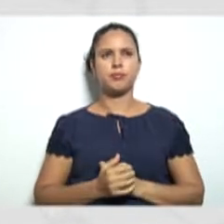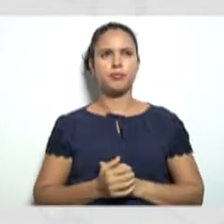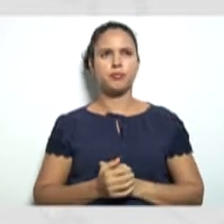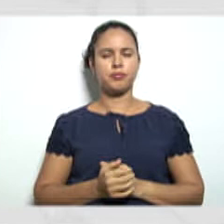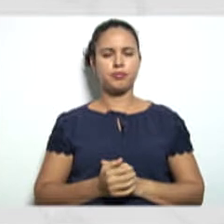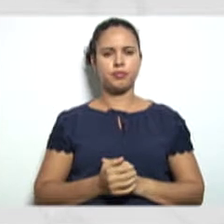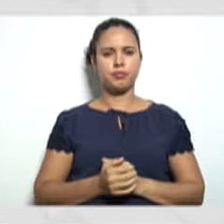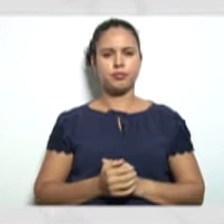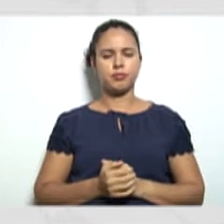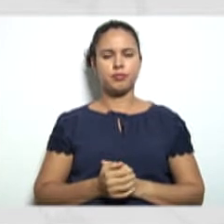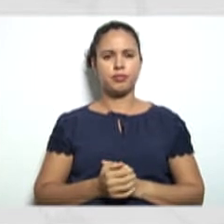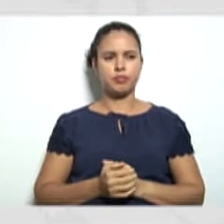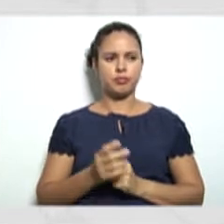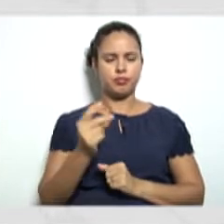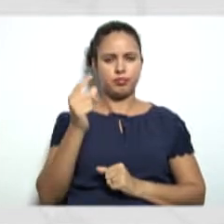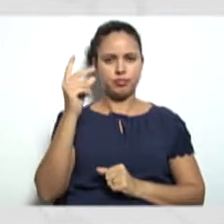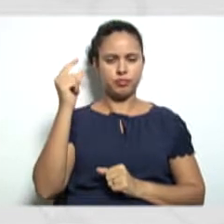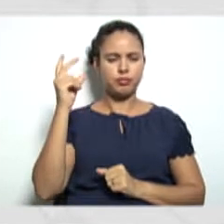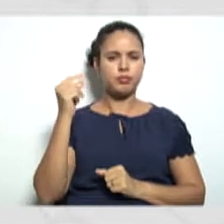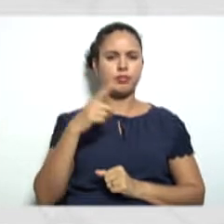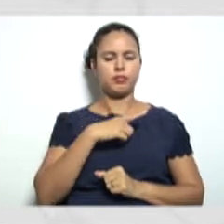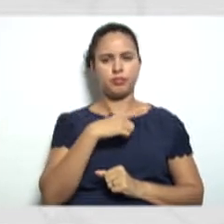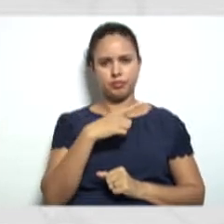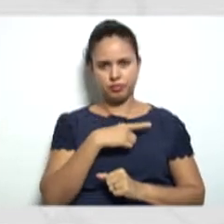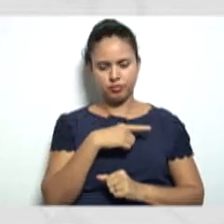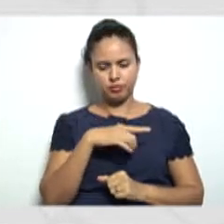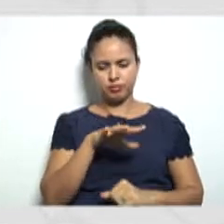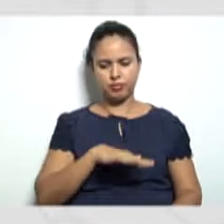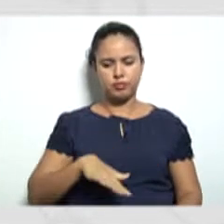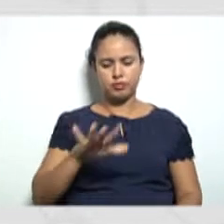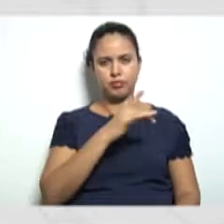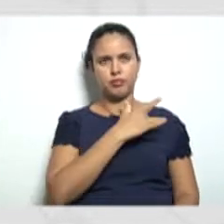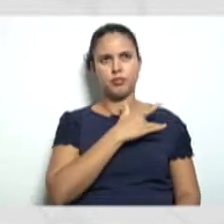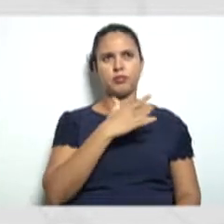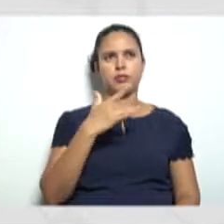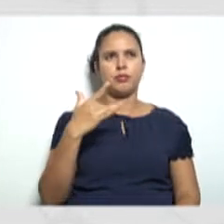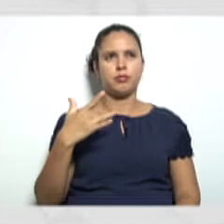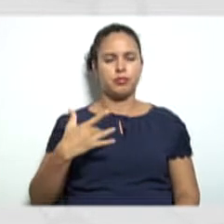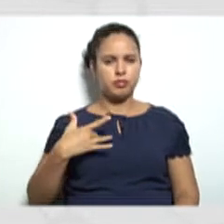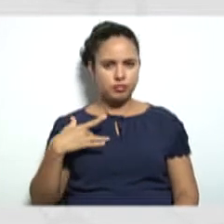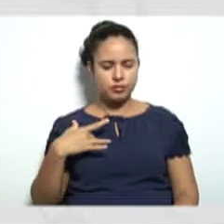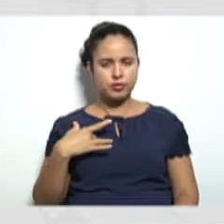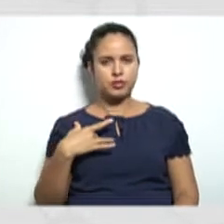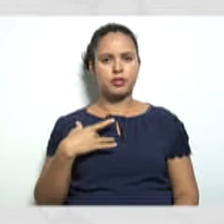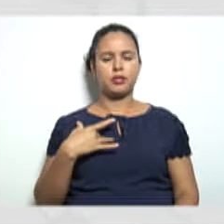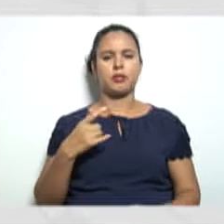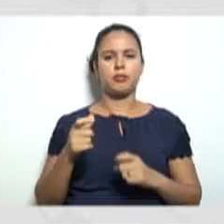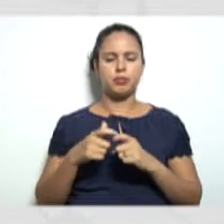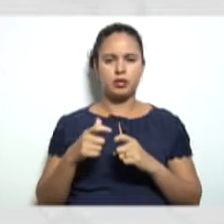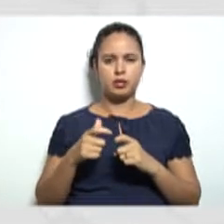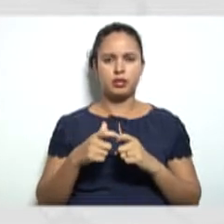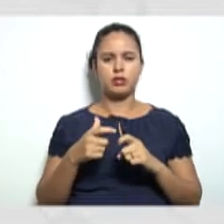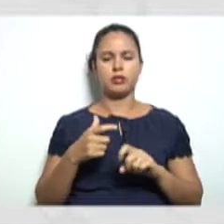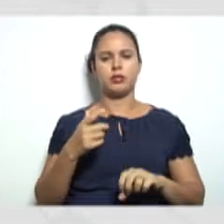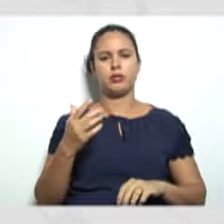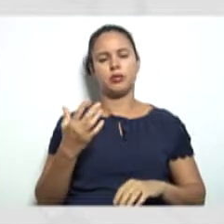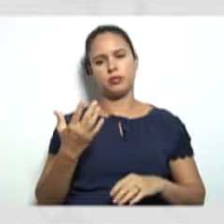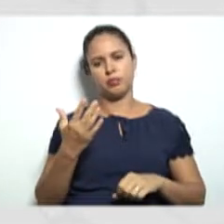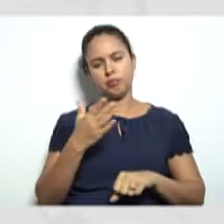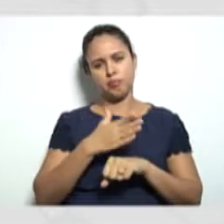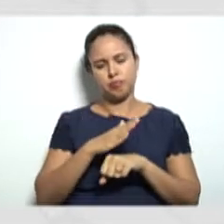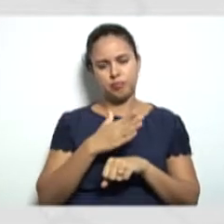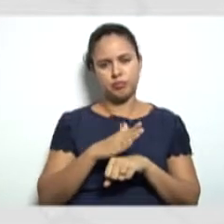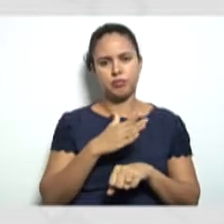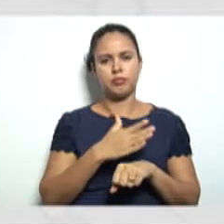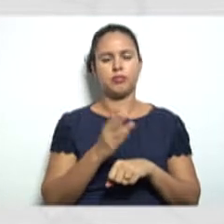No passado, a gente tinha o ramo da saúde, os médicos, enfermeiros, fisioterapeutas, trabalhando como um ramo do